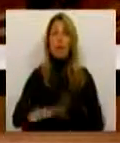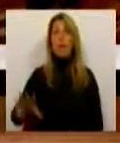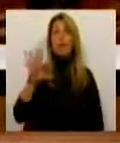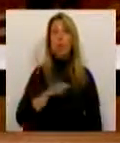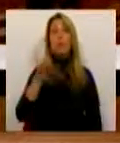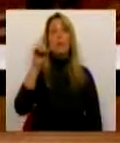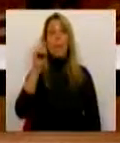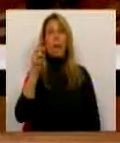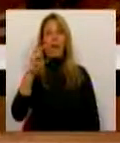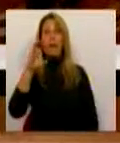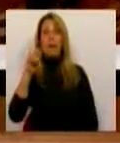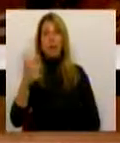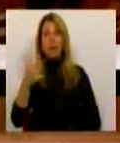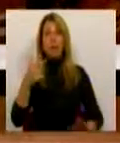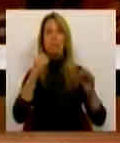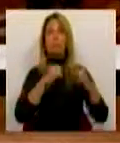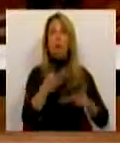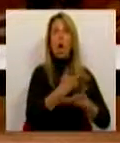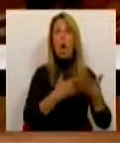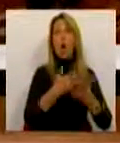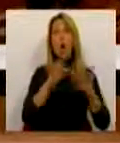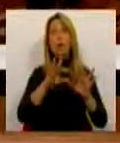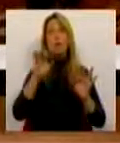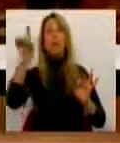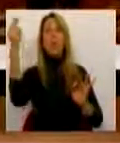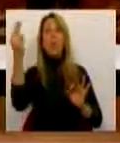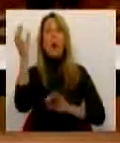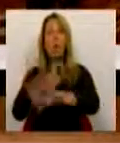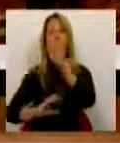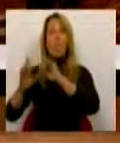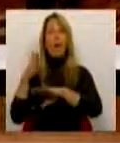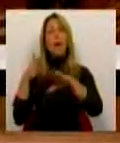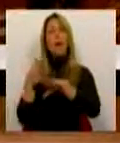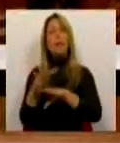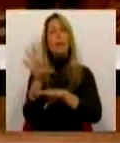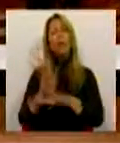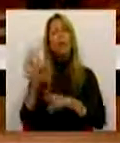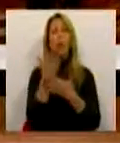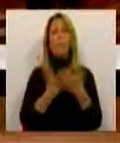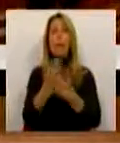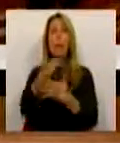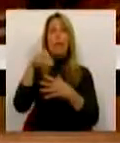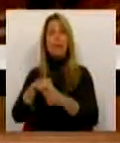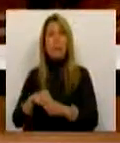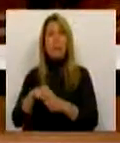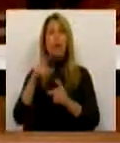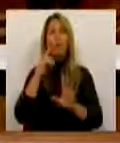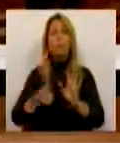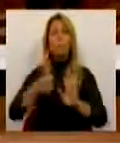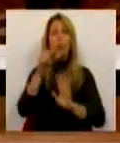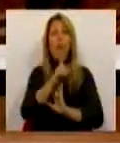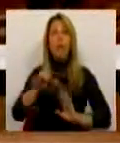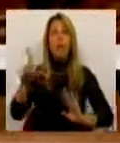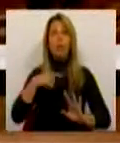Condições de Trabalho e os seus homólogos da União Europeia, incluindo via o Sistema de Informação do Mercado Interno, ferramenta eletrónica multilingue no espaço